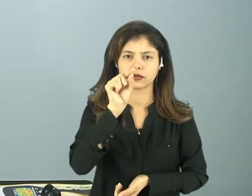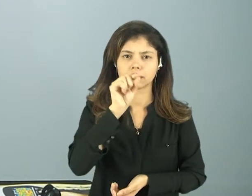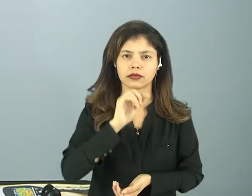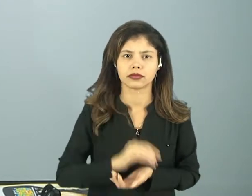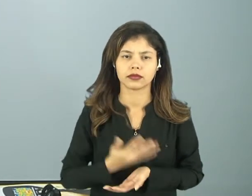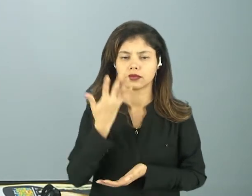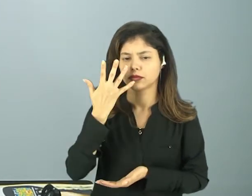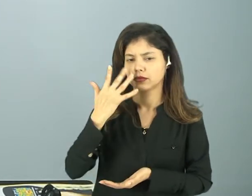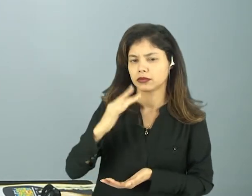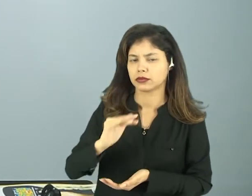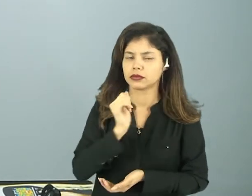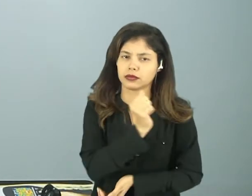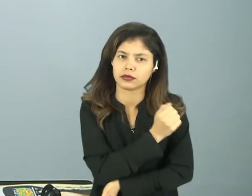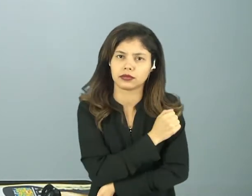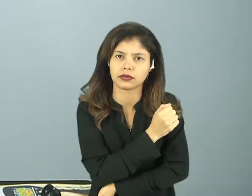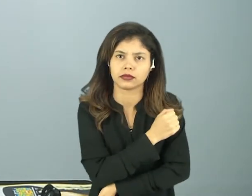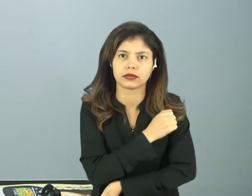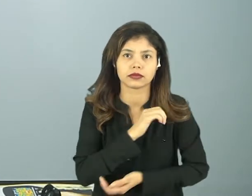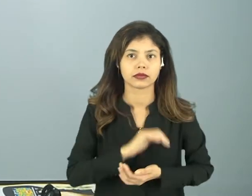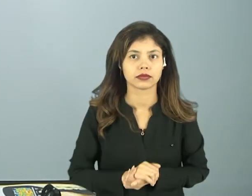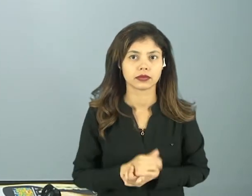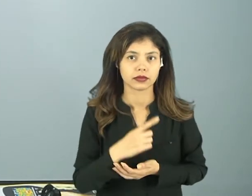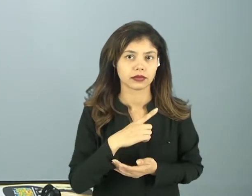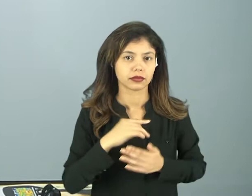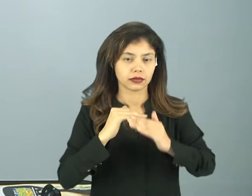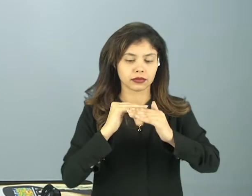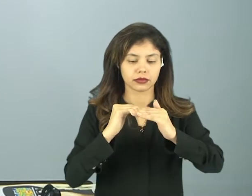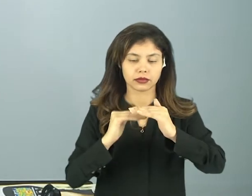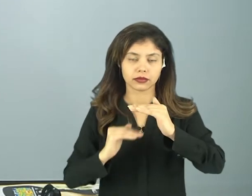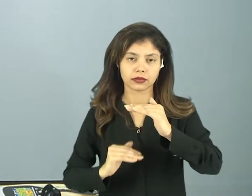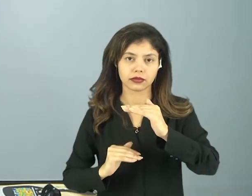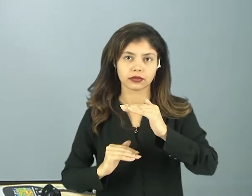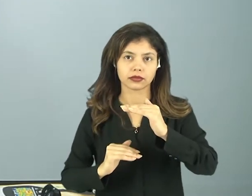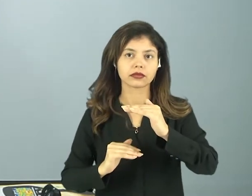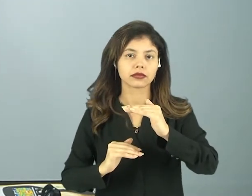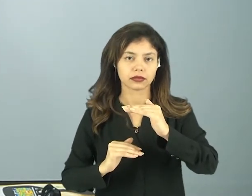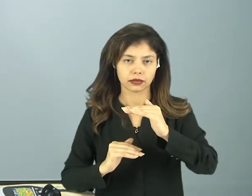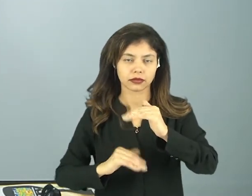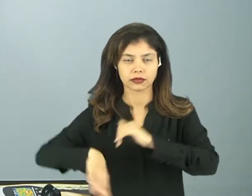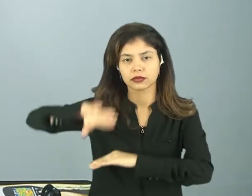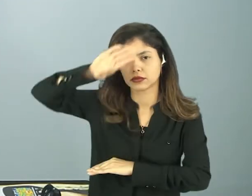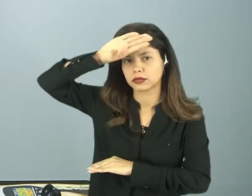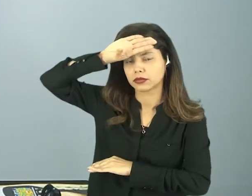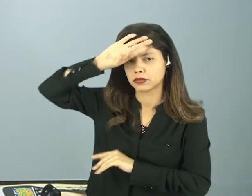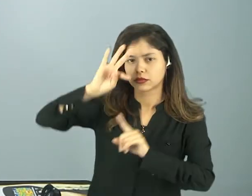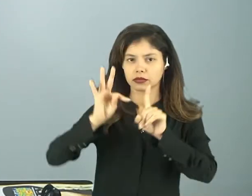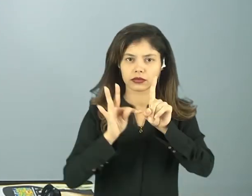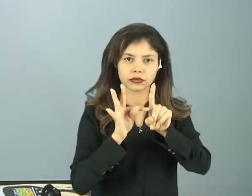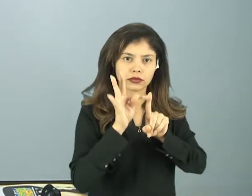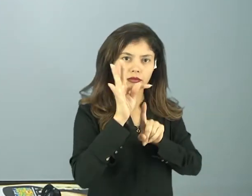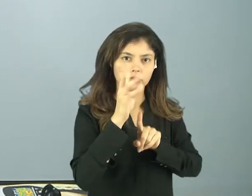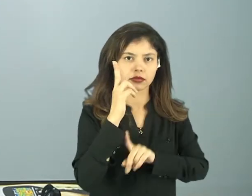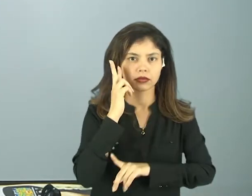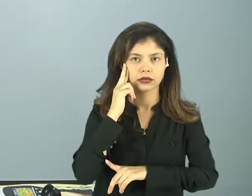essas crianças, esses alunos, eles têm que baixar para ficar uma temperatura normal?